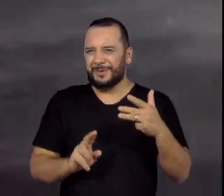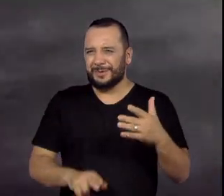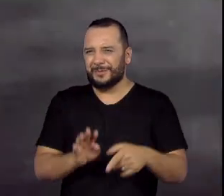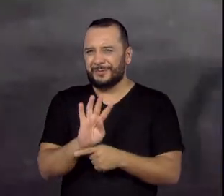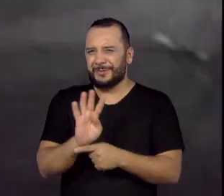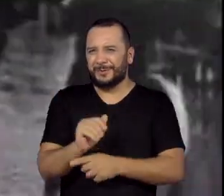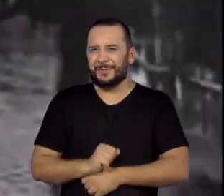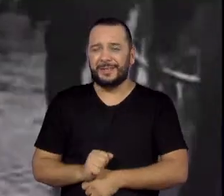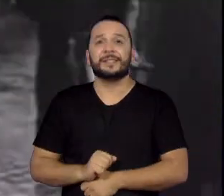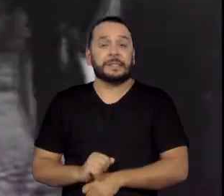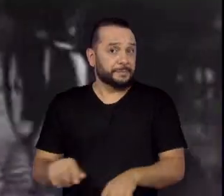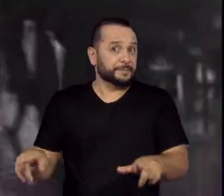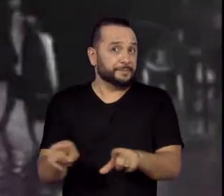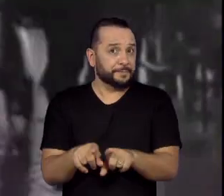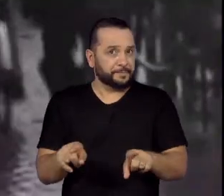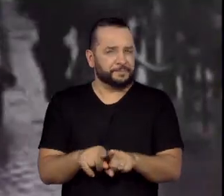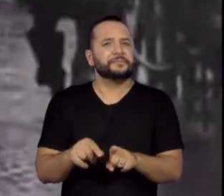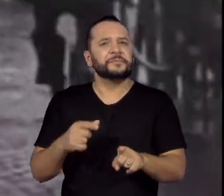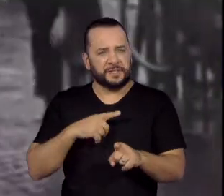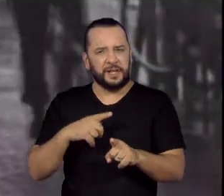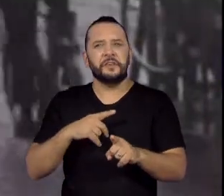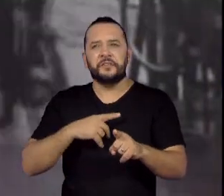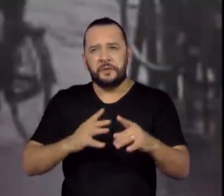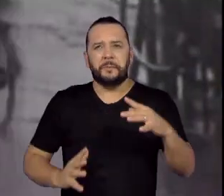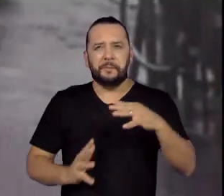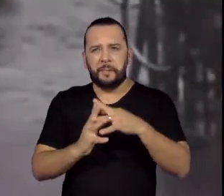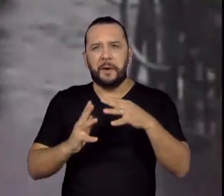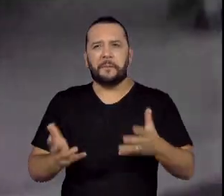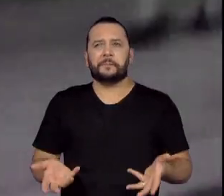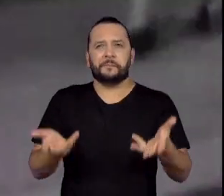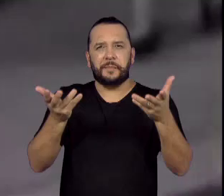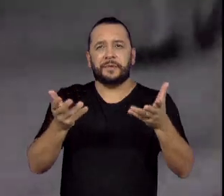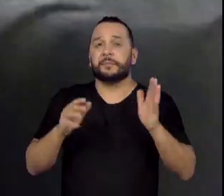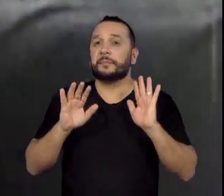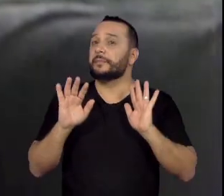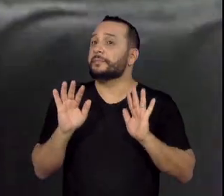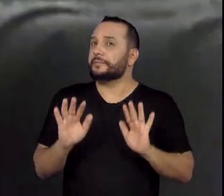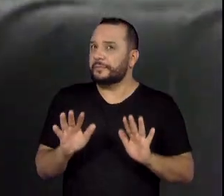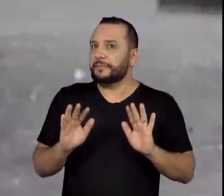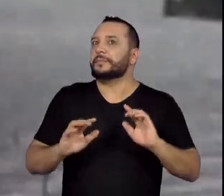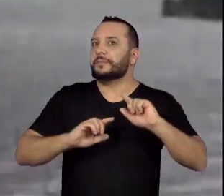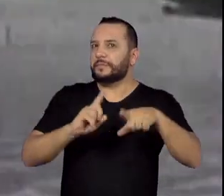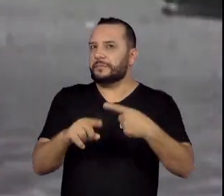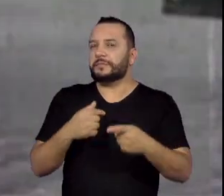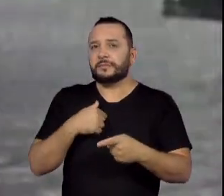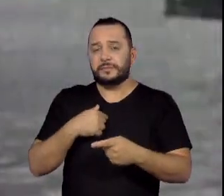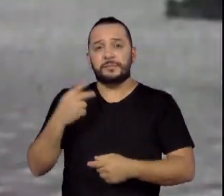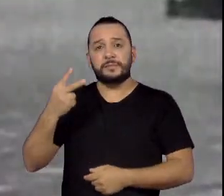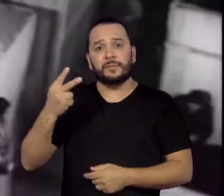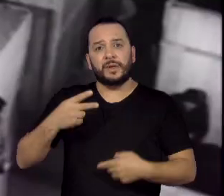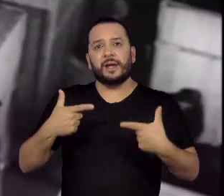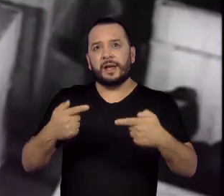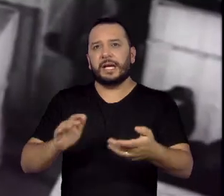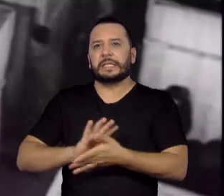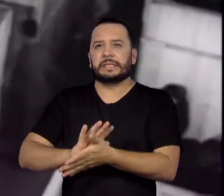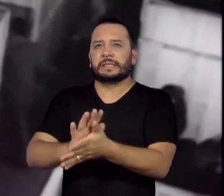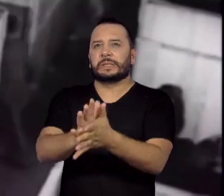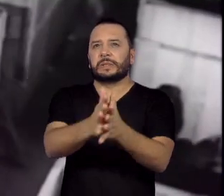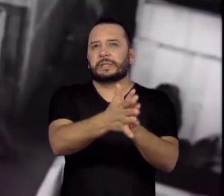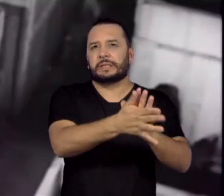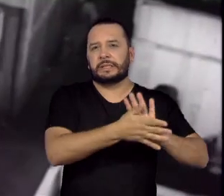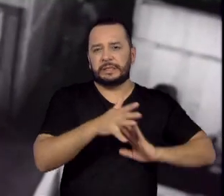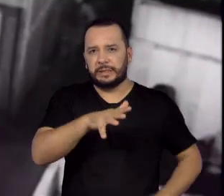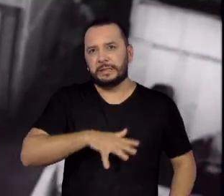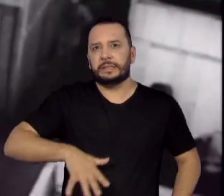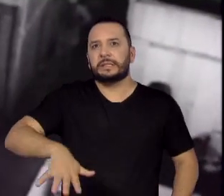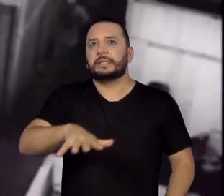Entretanto, não apenas de glória sobreviveu a Cinecittà. Parte dela foi destruída na Segunda Guerra e suas dependências chegaram